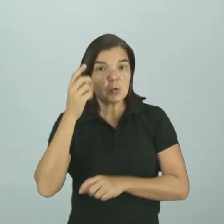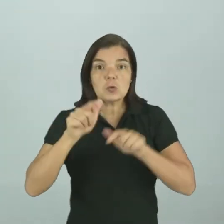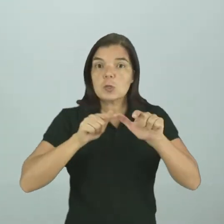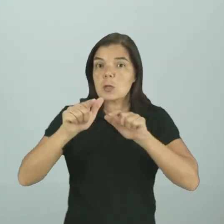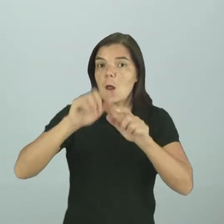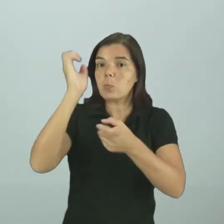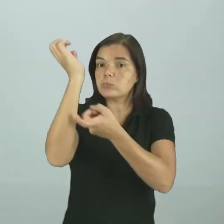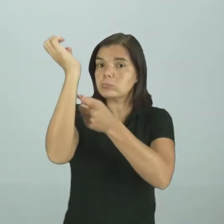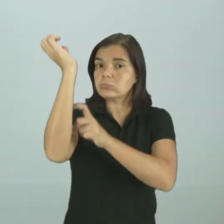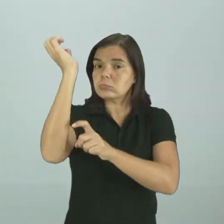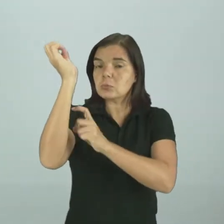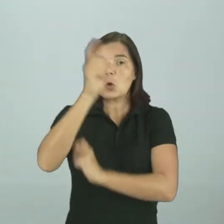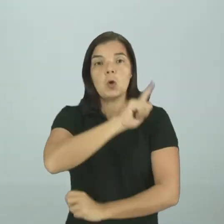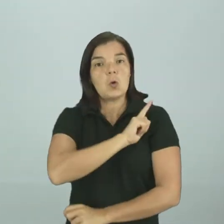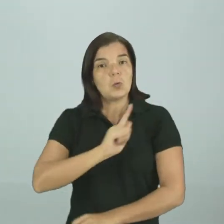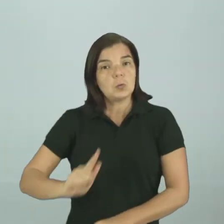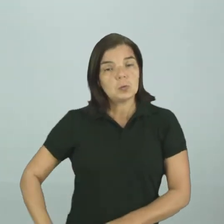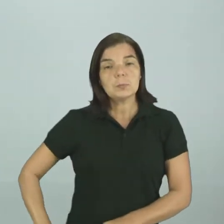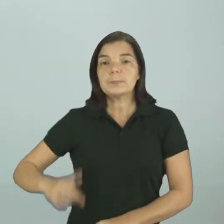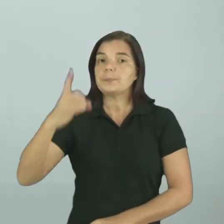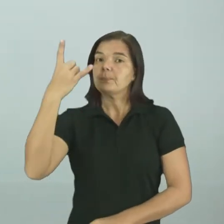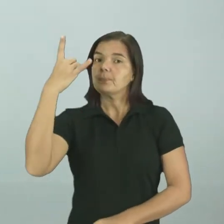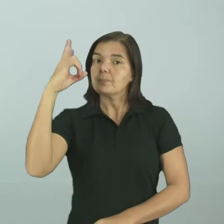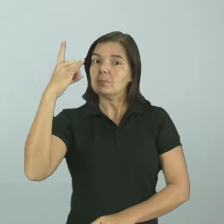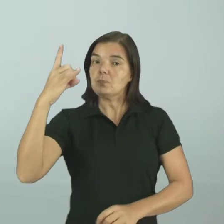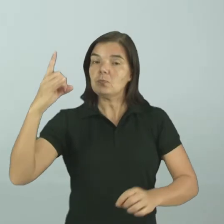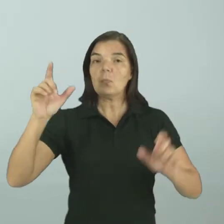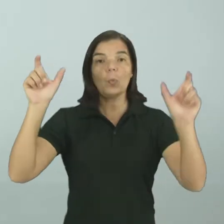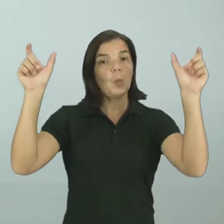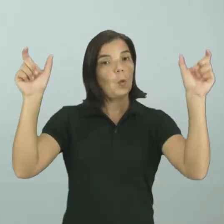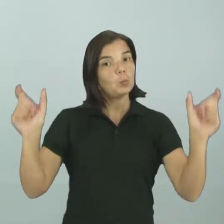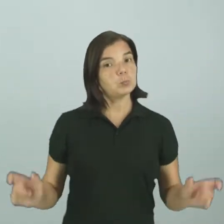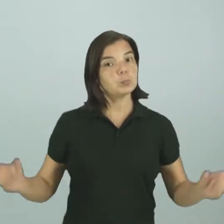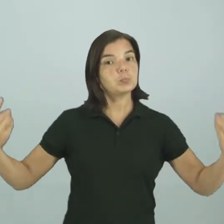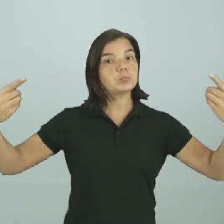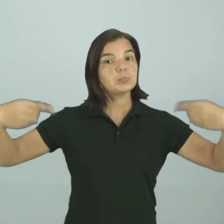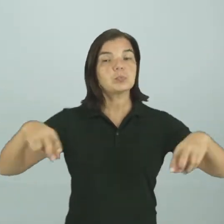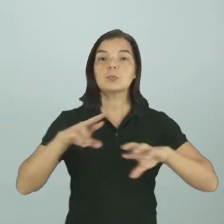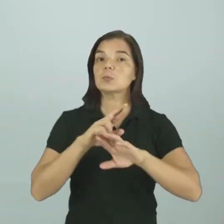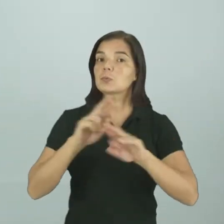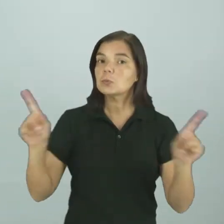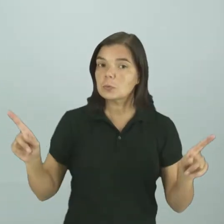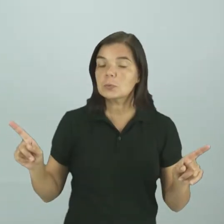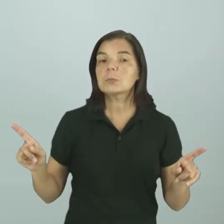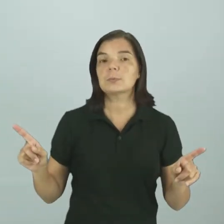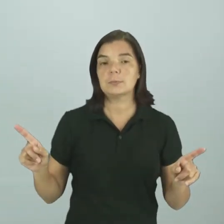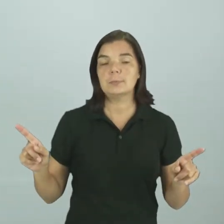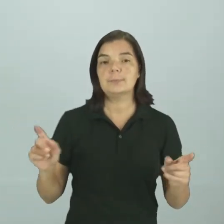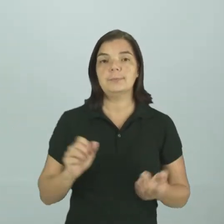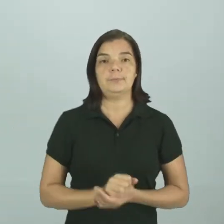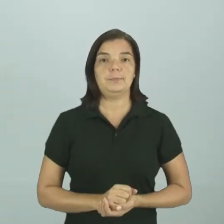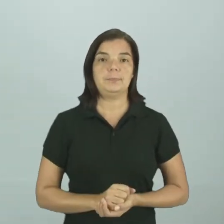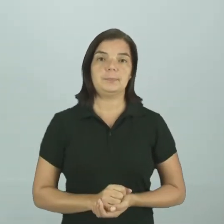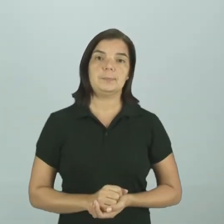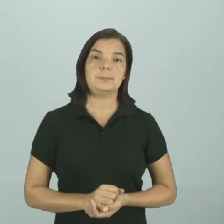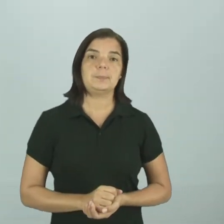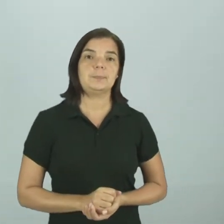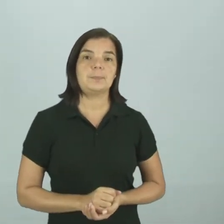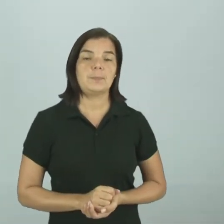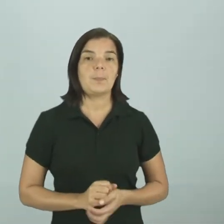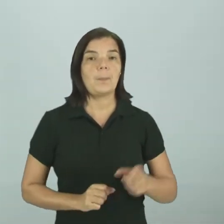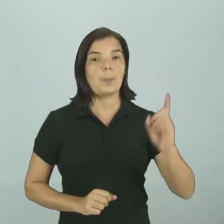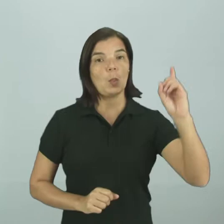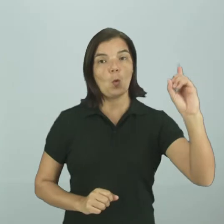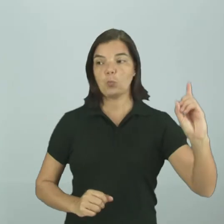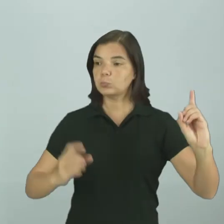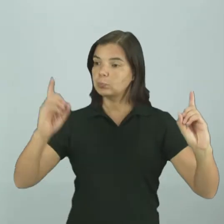governo boliviano em lados opostos. O que seria lados opostos? Um